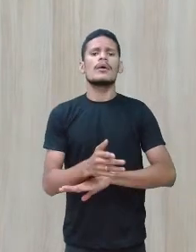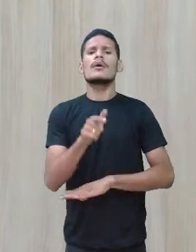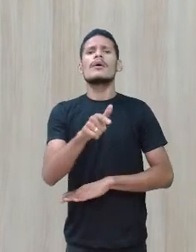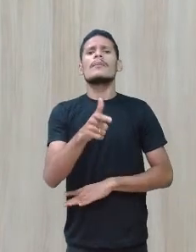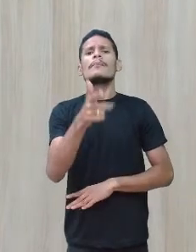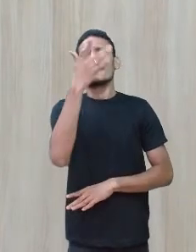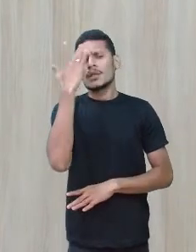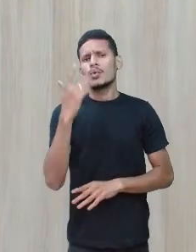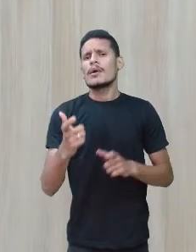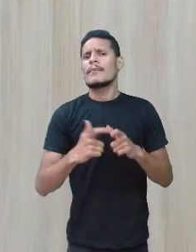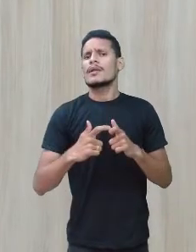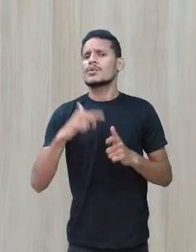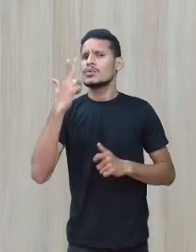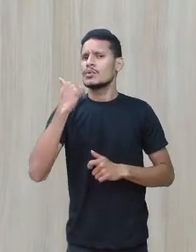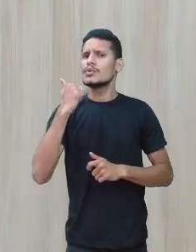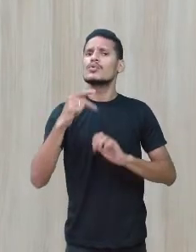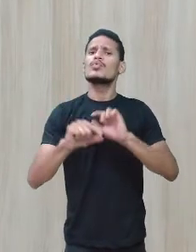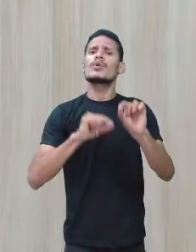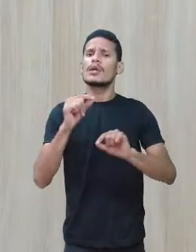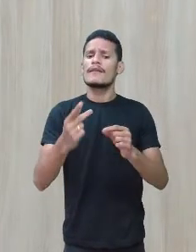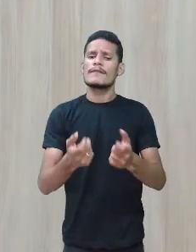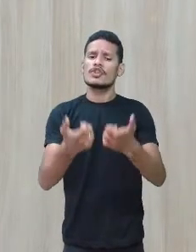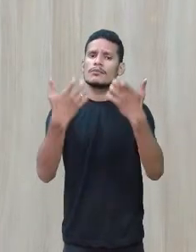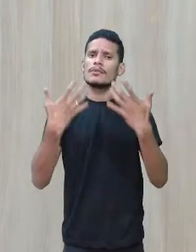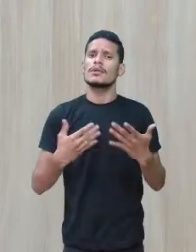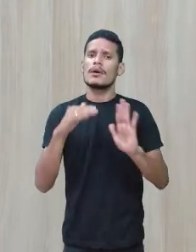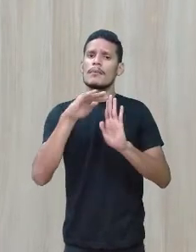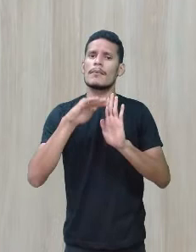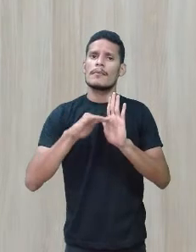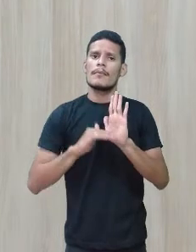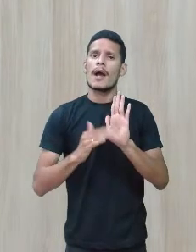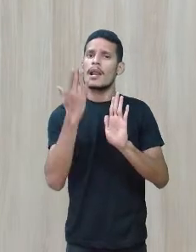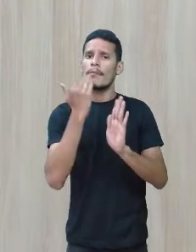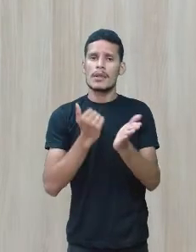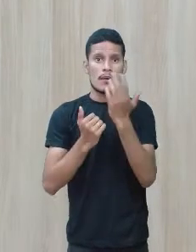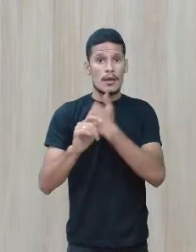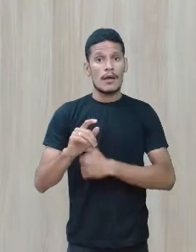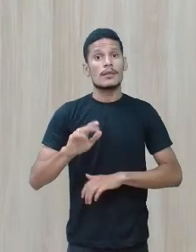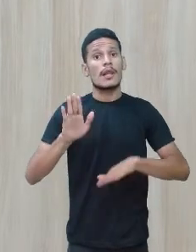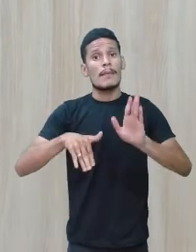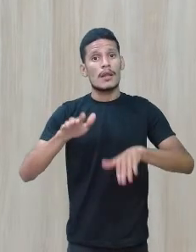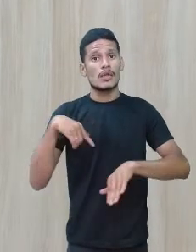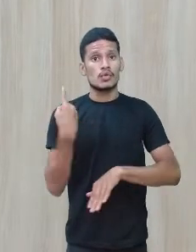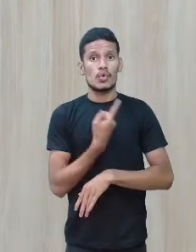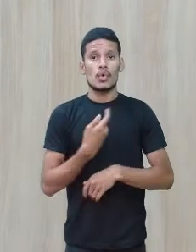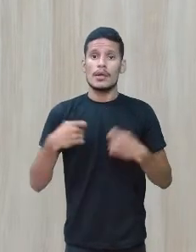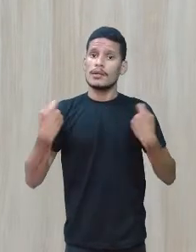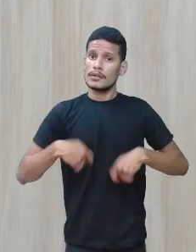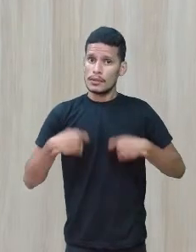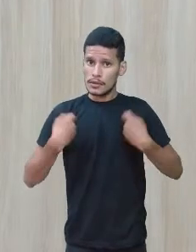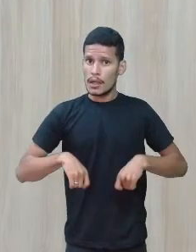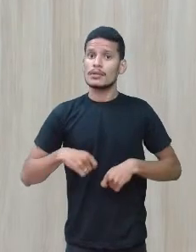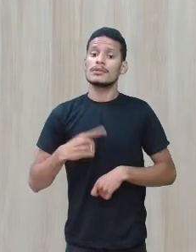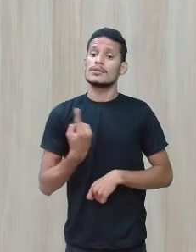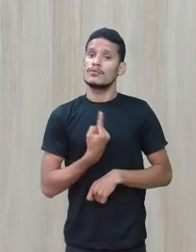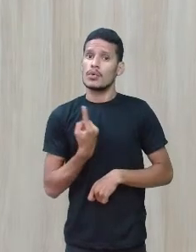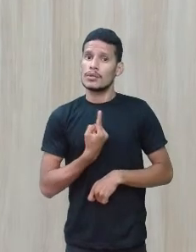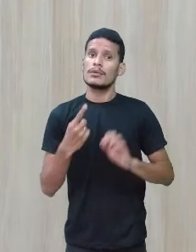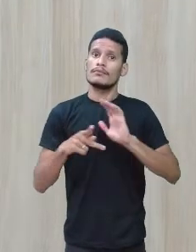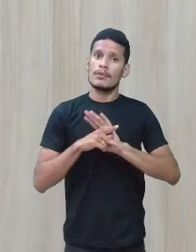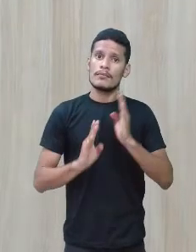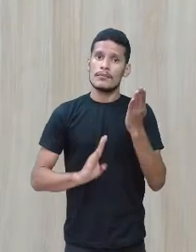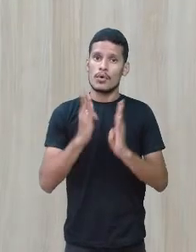passa o nosso plano alimentar de acordo com as nossas necessidades, de acordo com a nossa individualidade